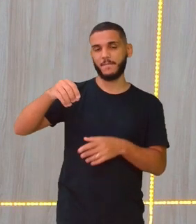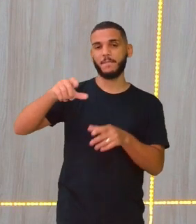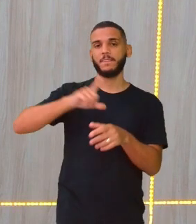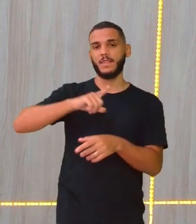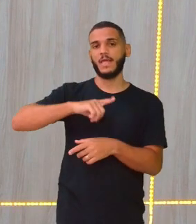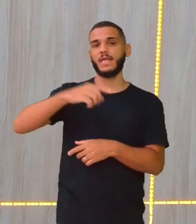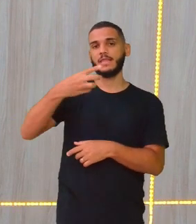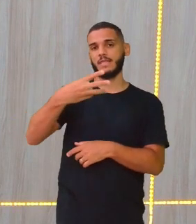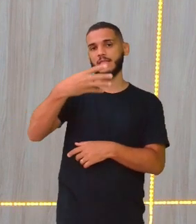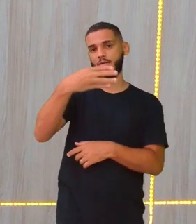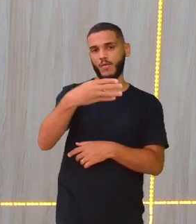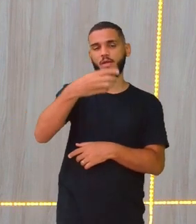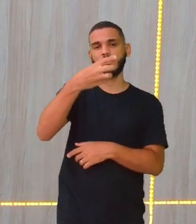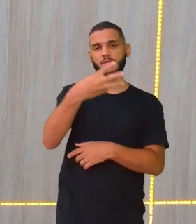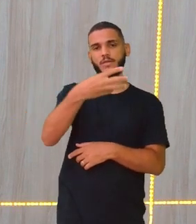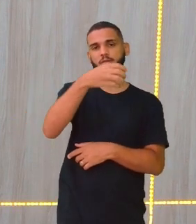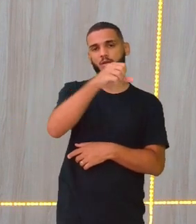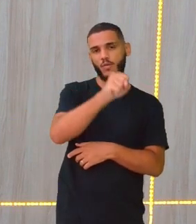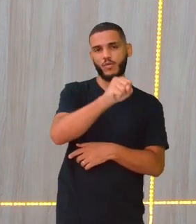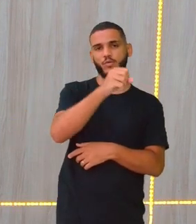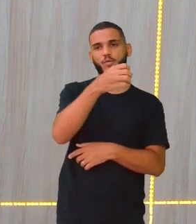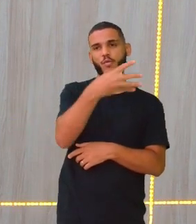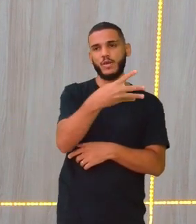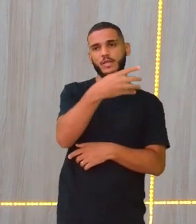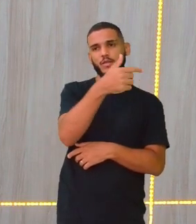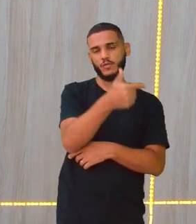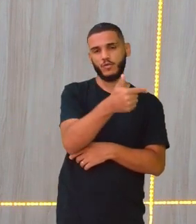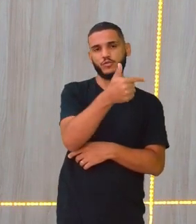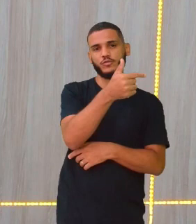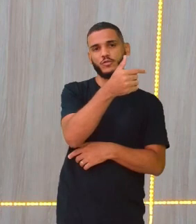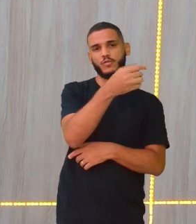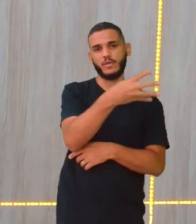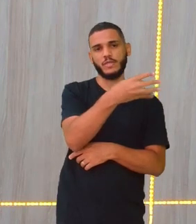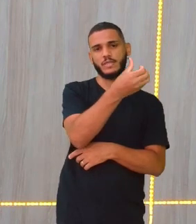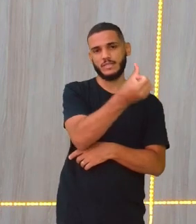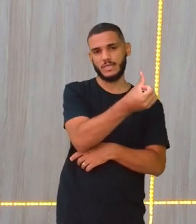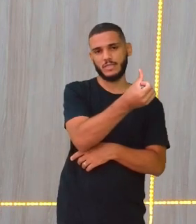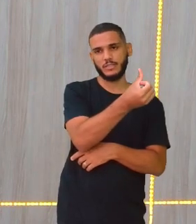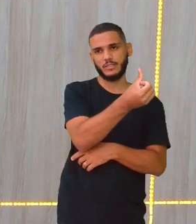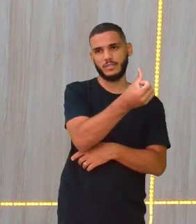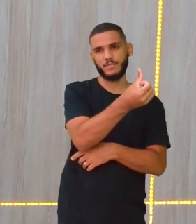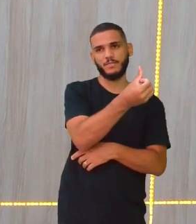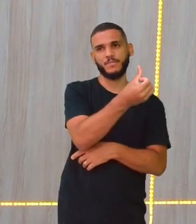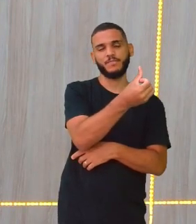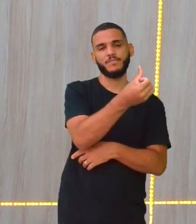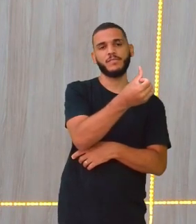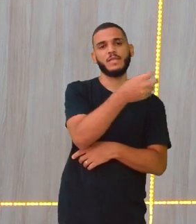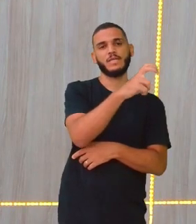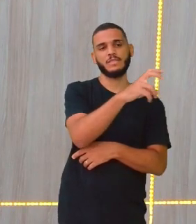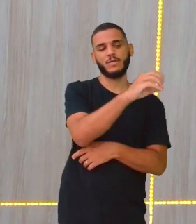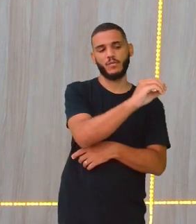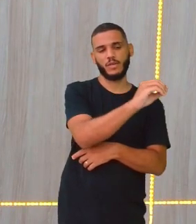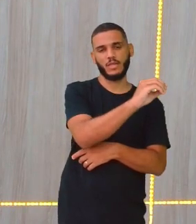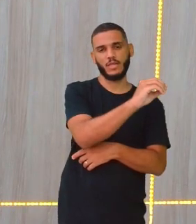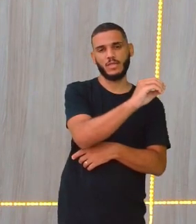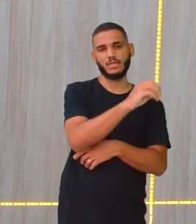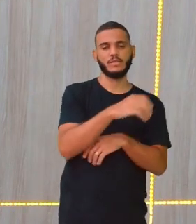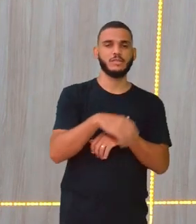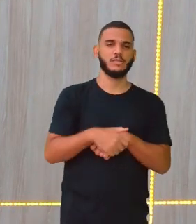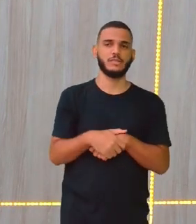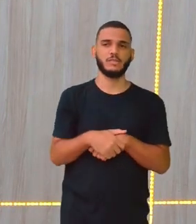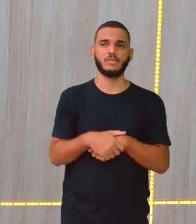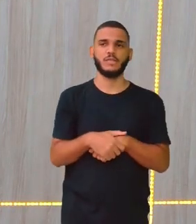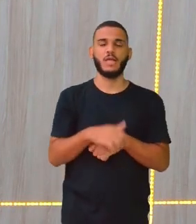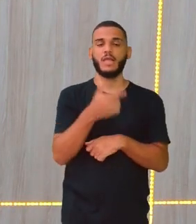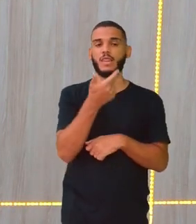30, 34, 38, 42, 46 e 50. 42 e 46 não houve. Então